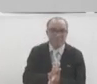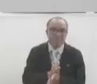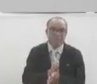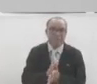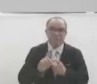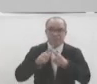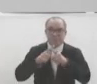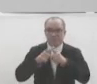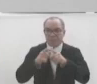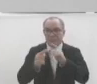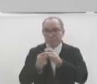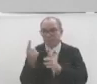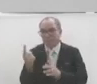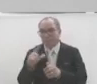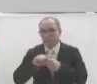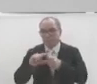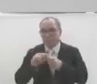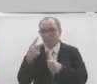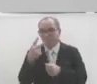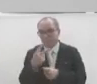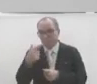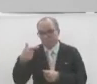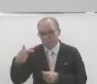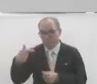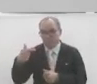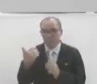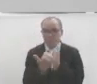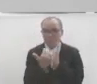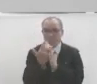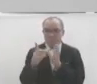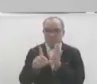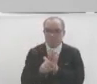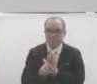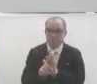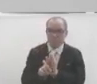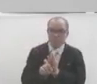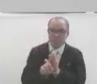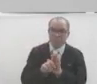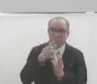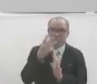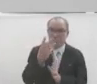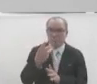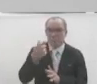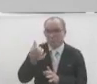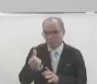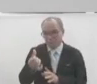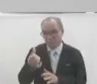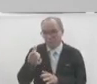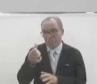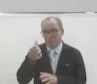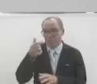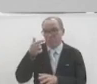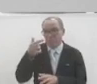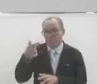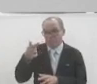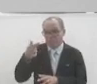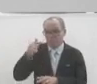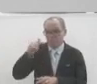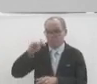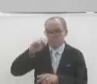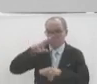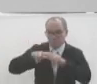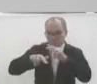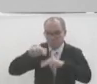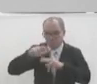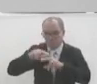inciso 1º do artigo 27 do projeto de lei complementar 036 de sete de julho junho